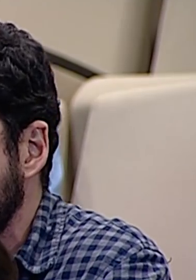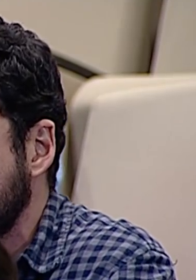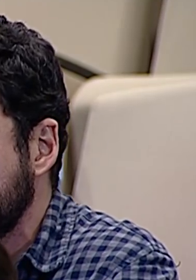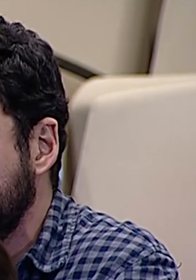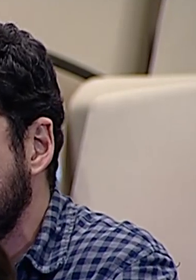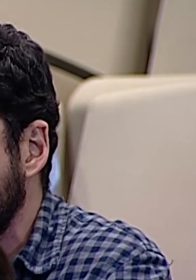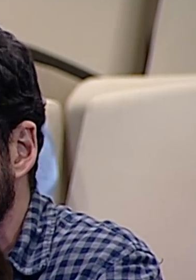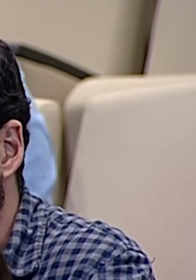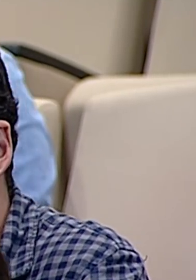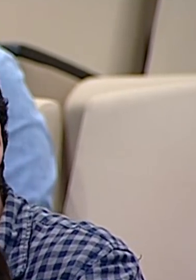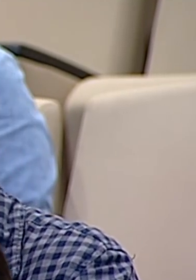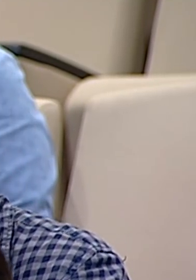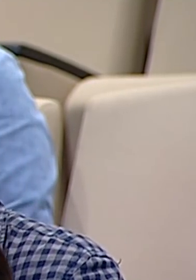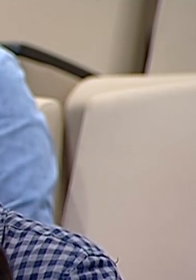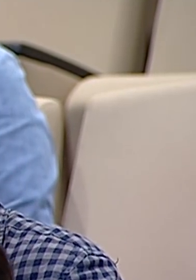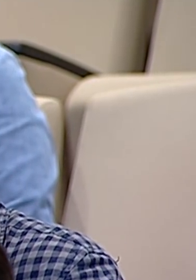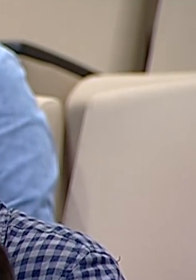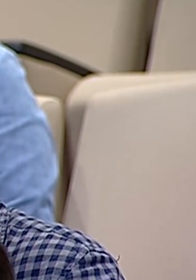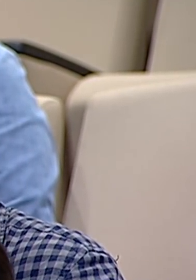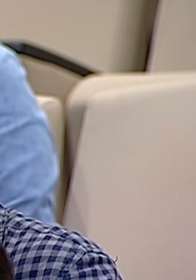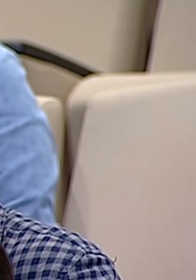menos nas últimas 8 edições.